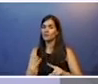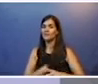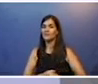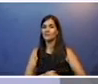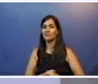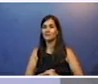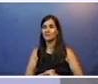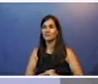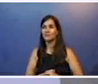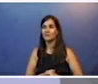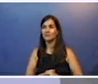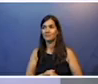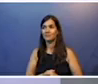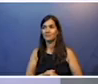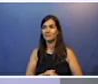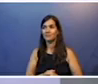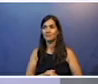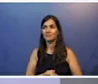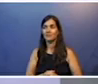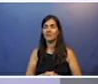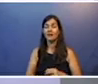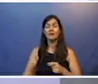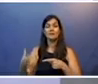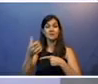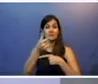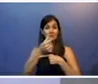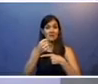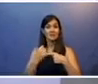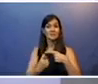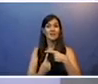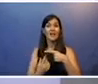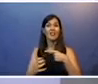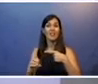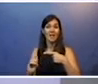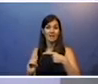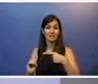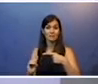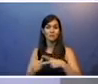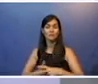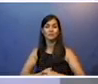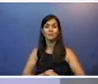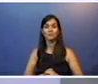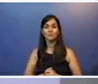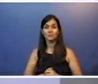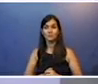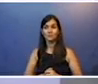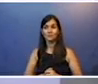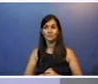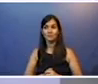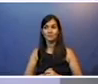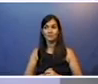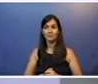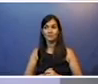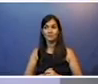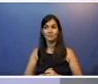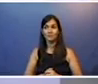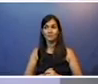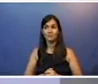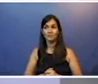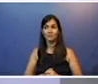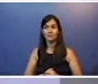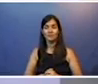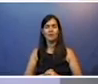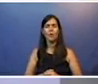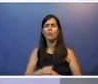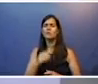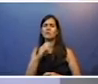Então, fazendo a conta, ó, 3 vezes 2, 6, 5 vezes 2, 10. Ou seja, o cateto adjacente